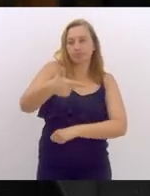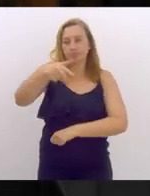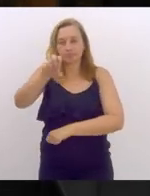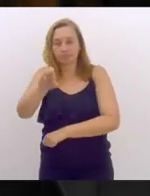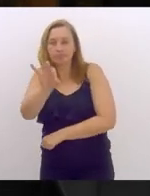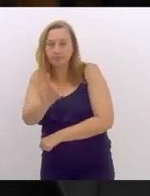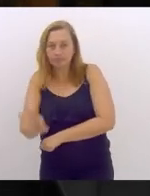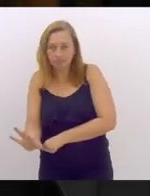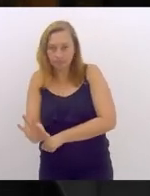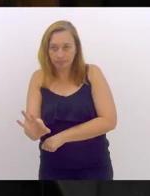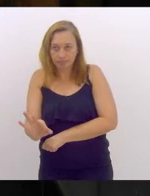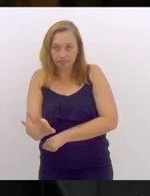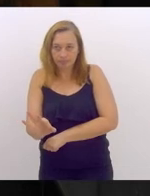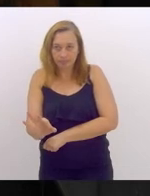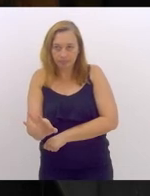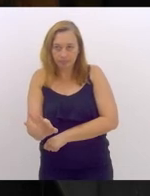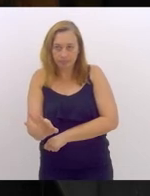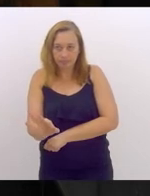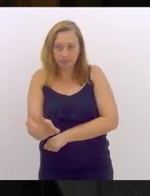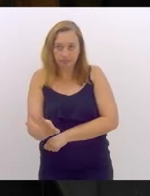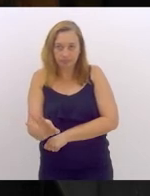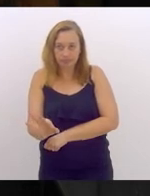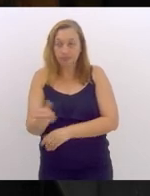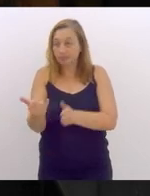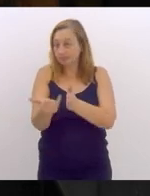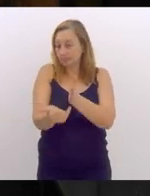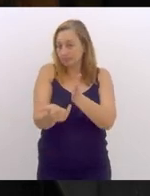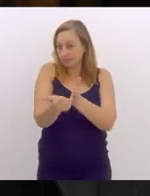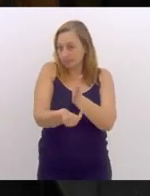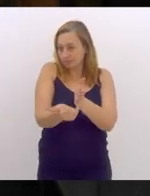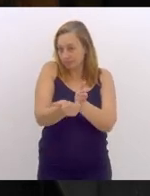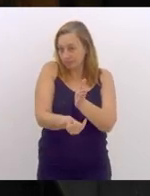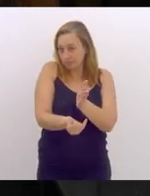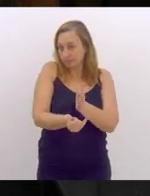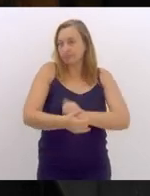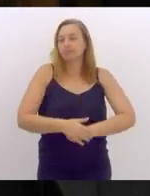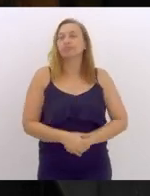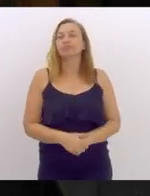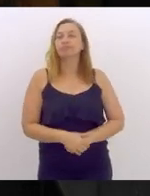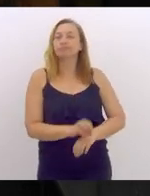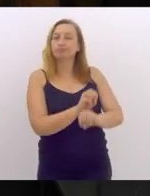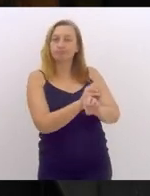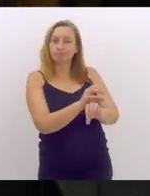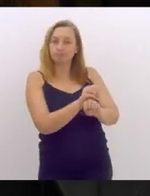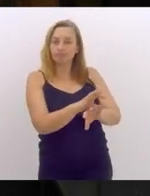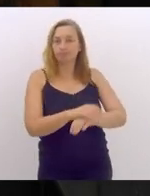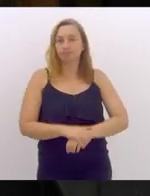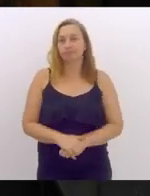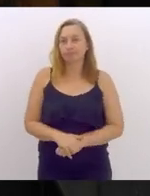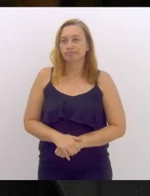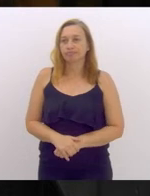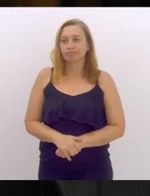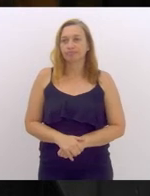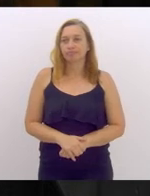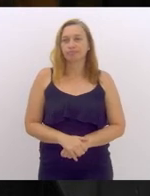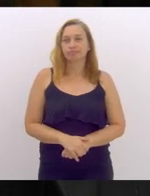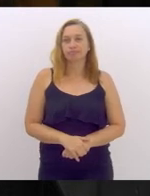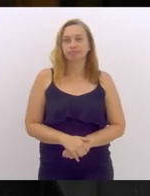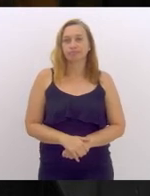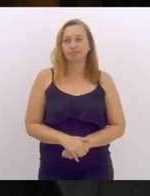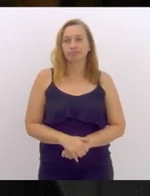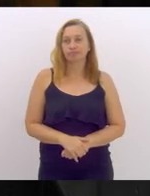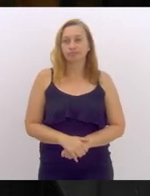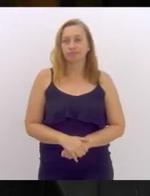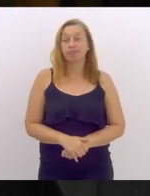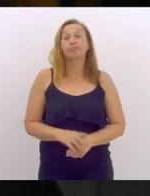25% dos seus impostos em educação e a mesma